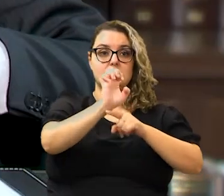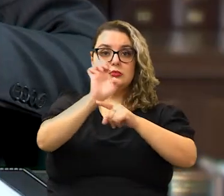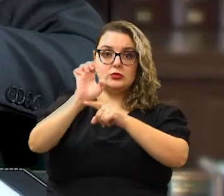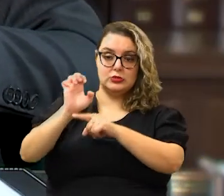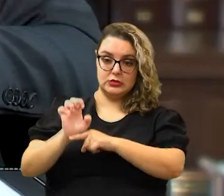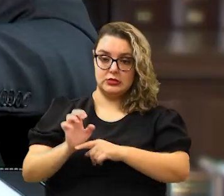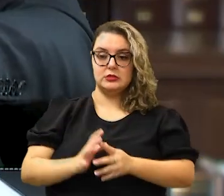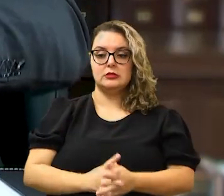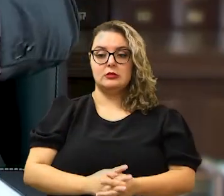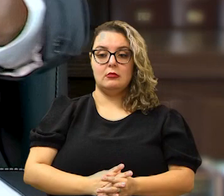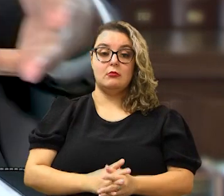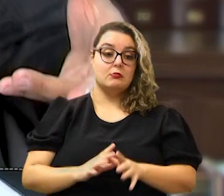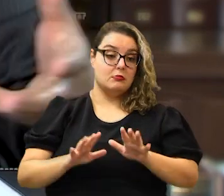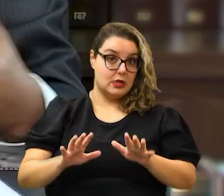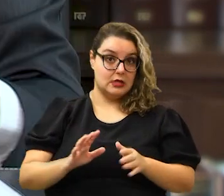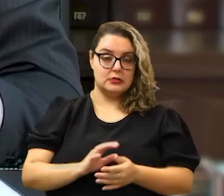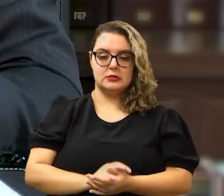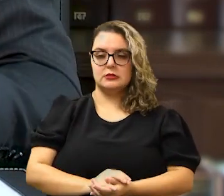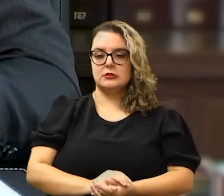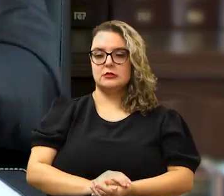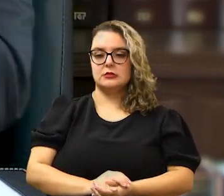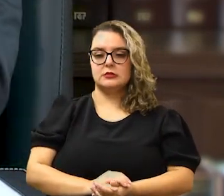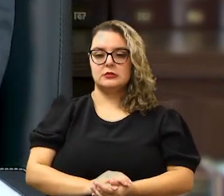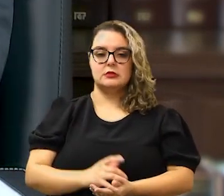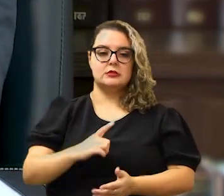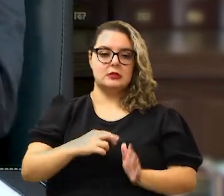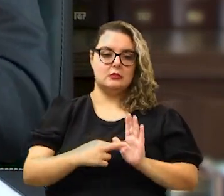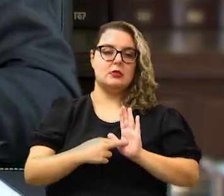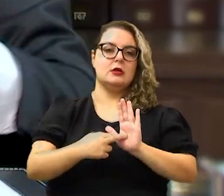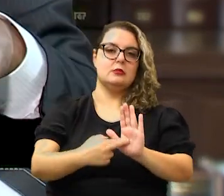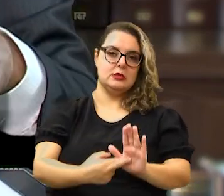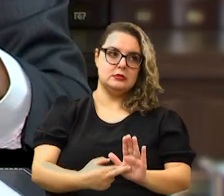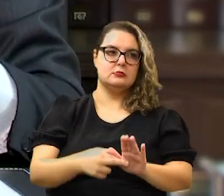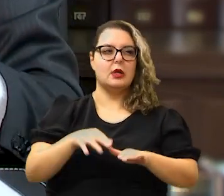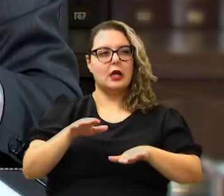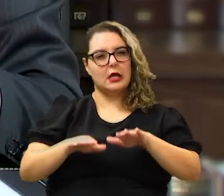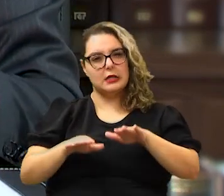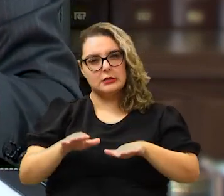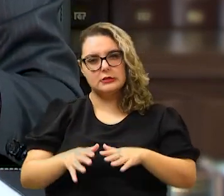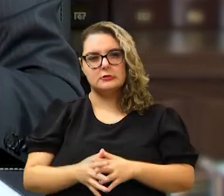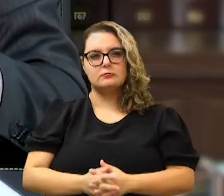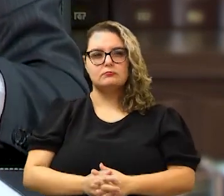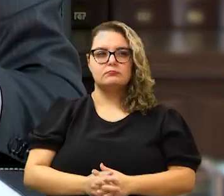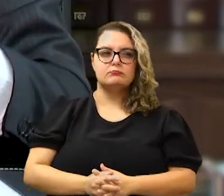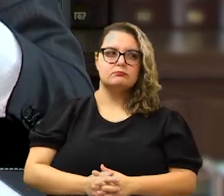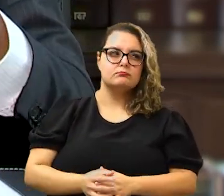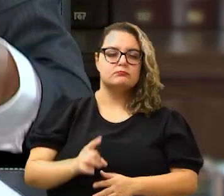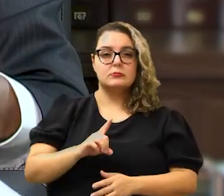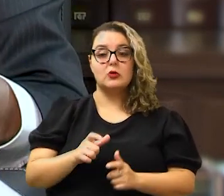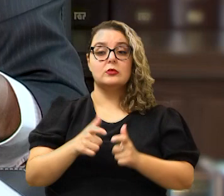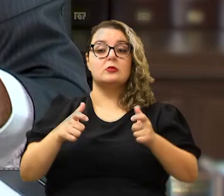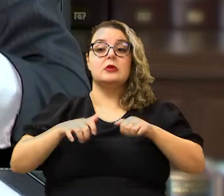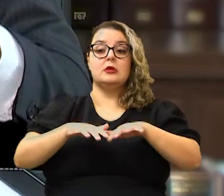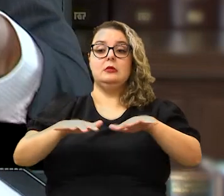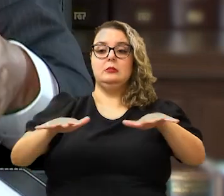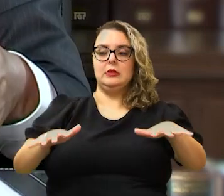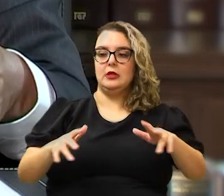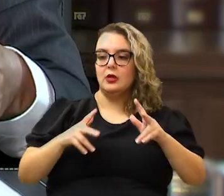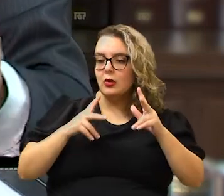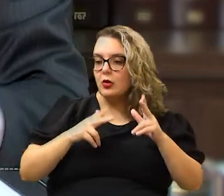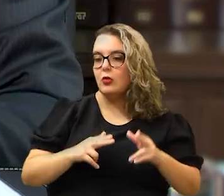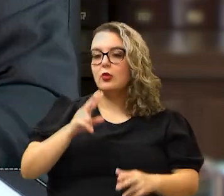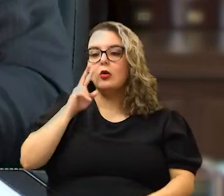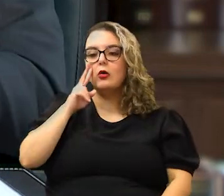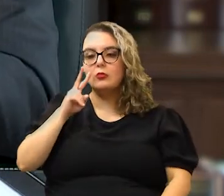tem um aumento dessa representatividade tanto no aspecto político positivo